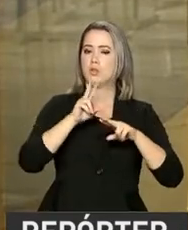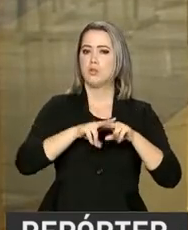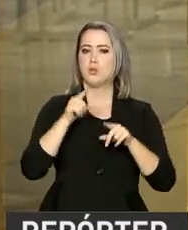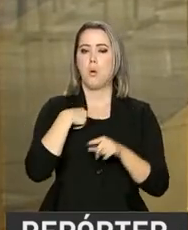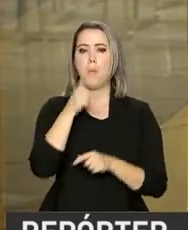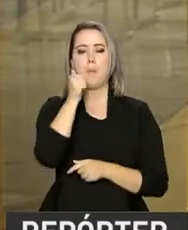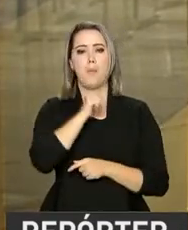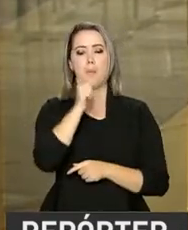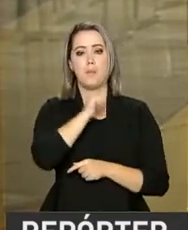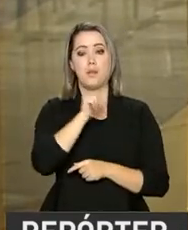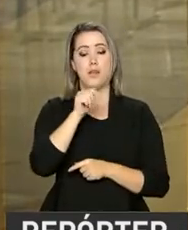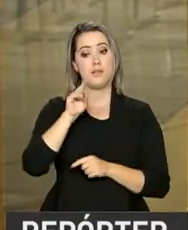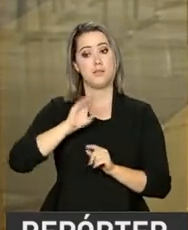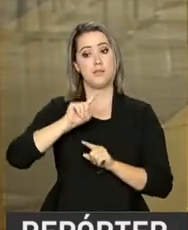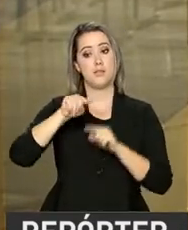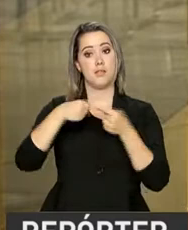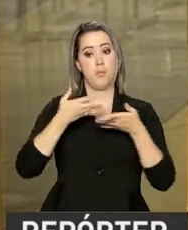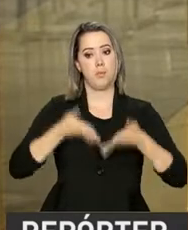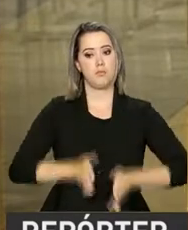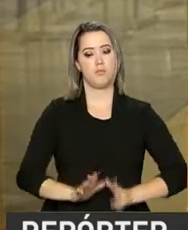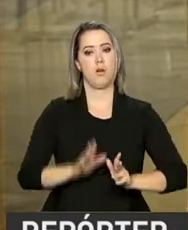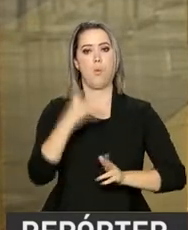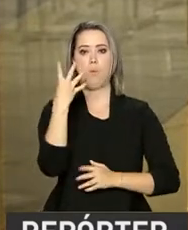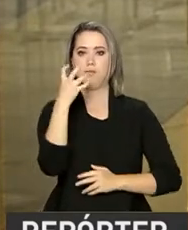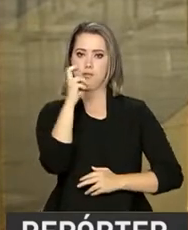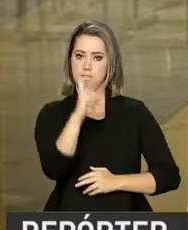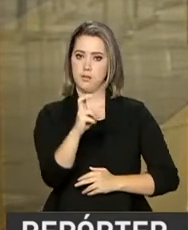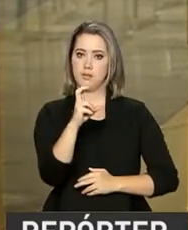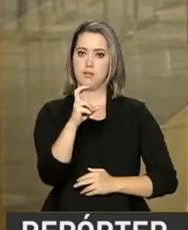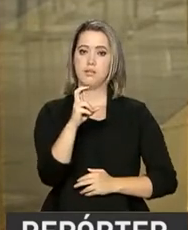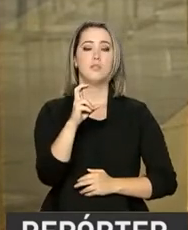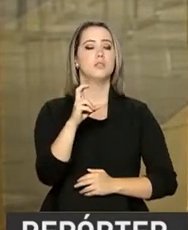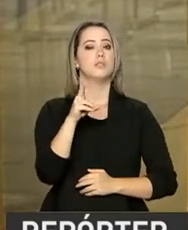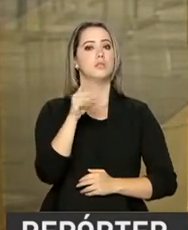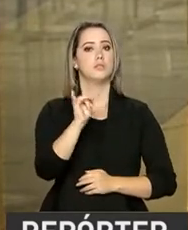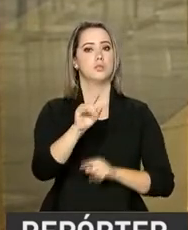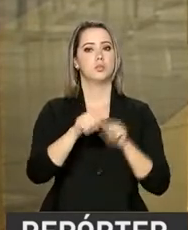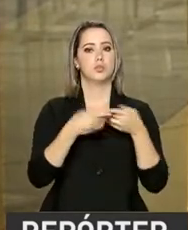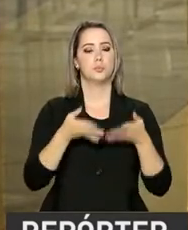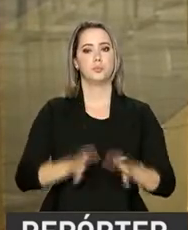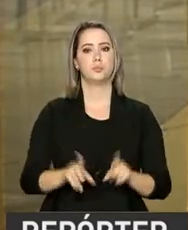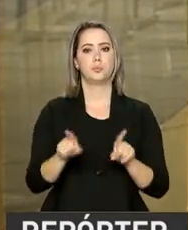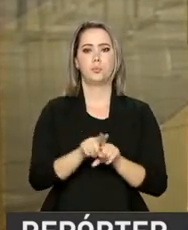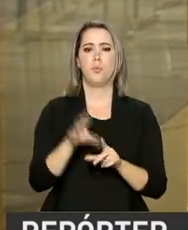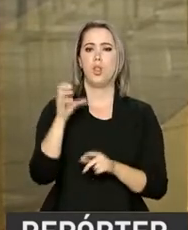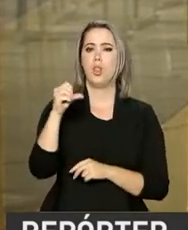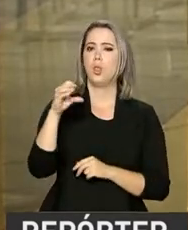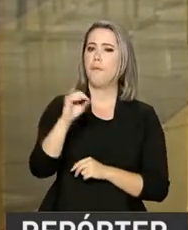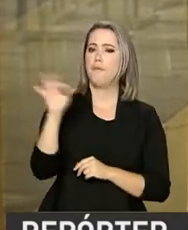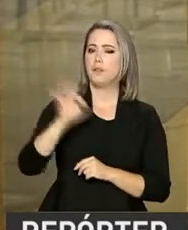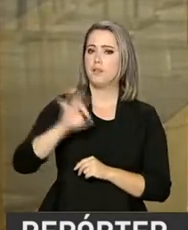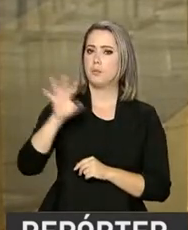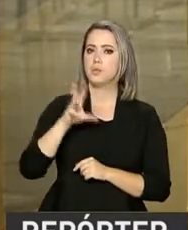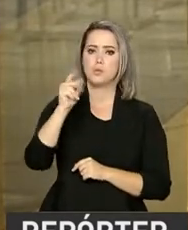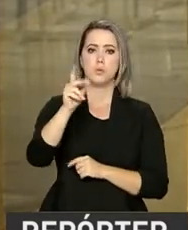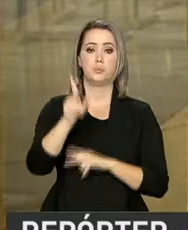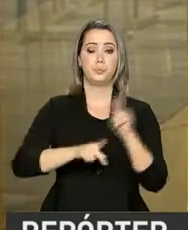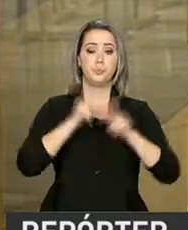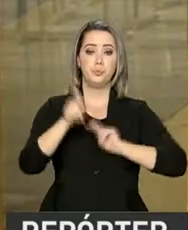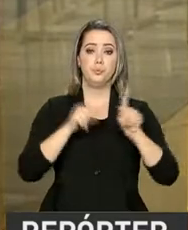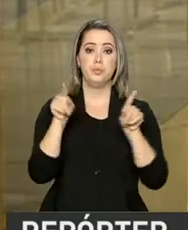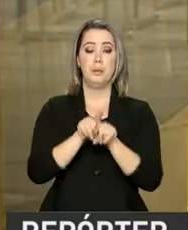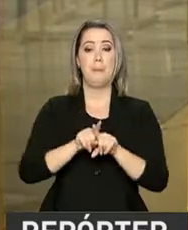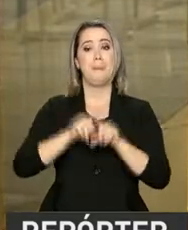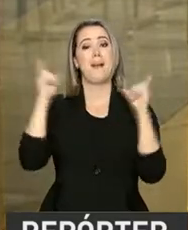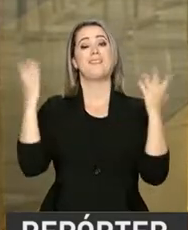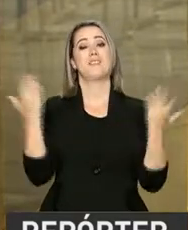após o parto a meta é vacinar pelo menos 90% desse público alvo mas até agora esse índice